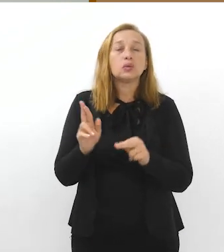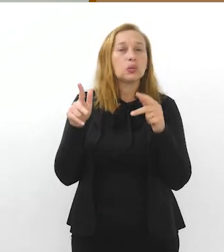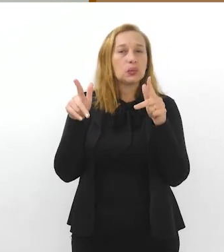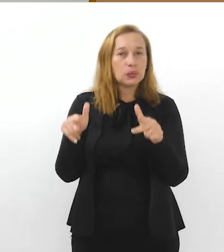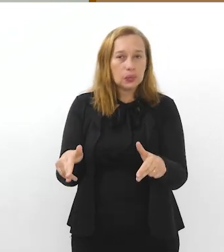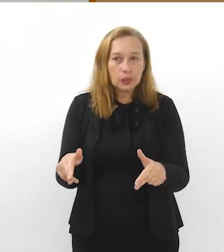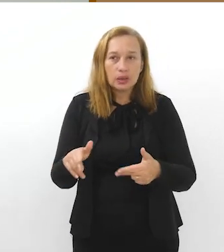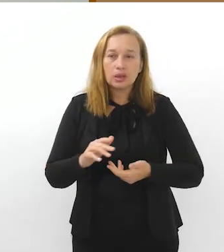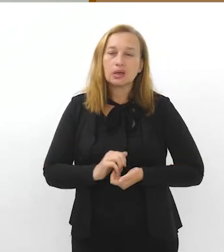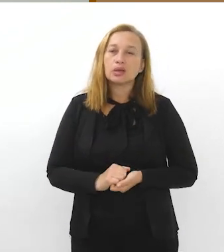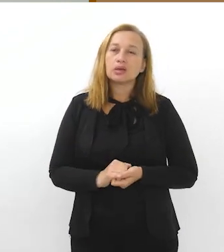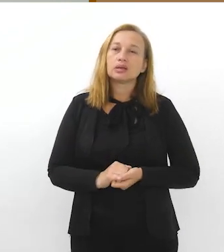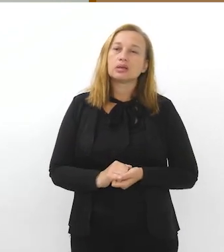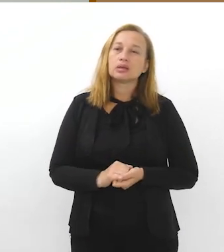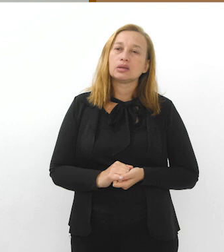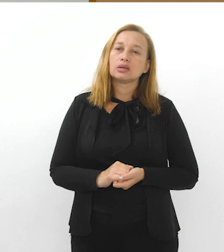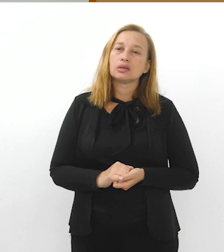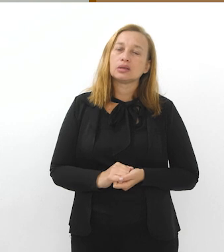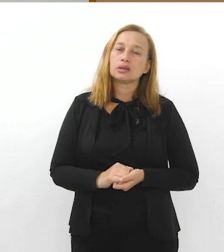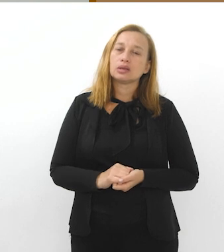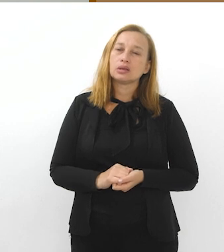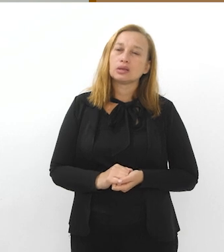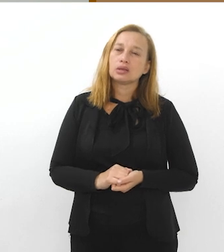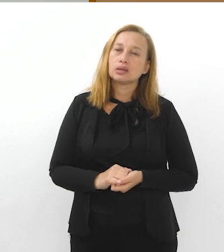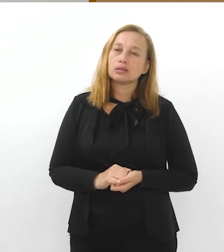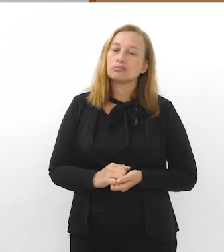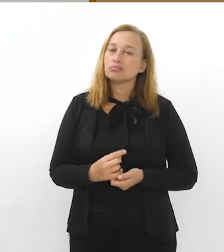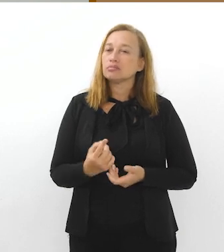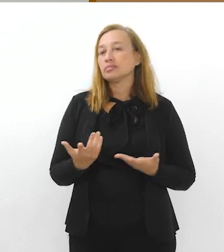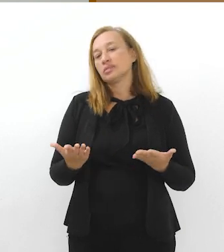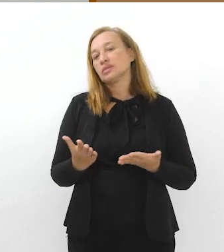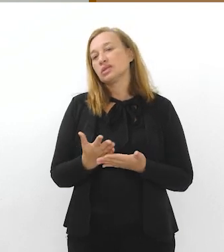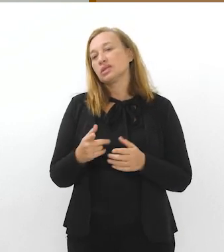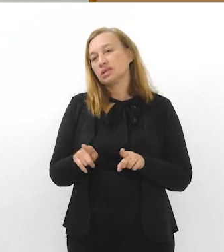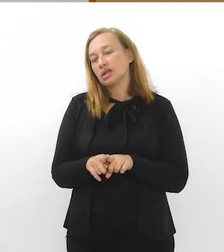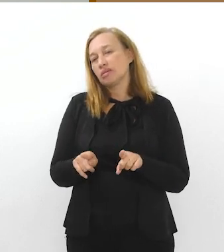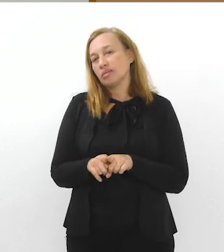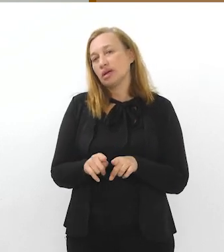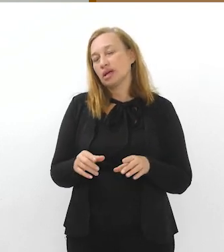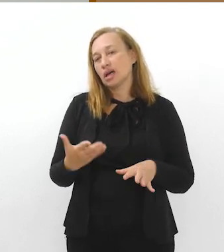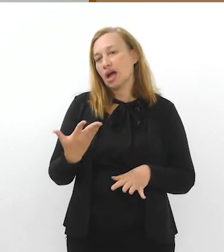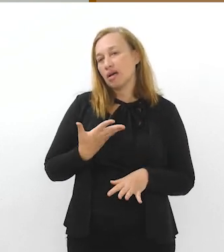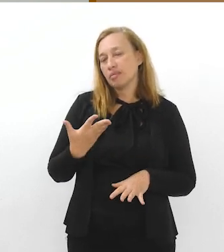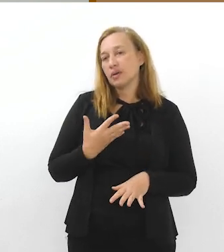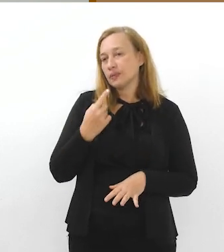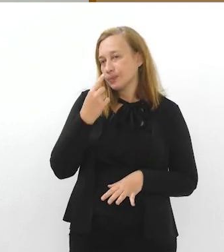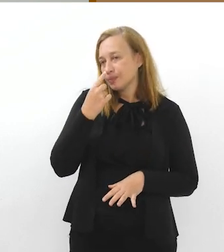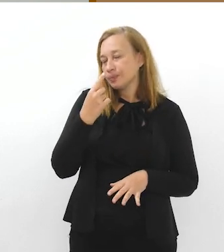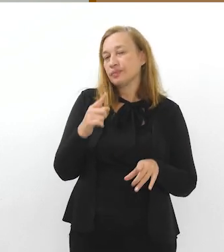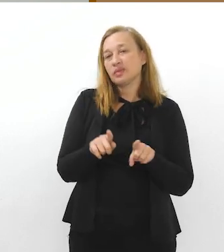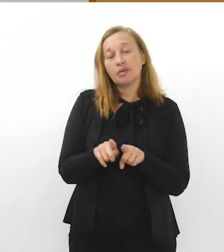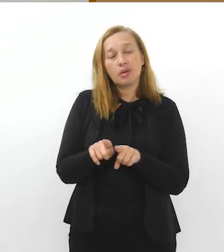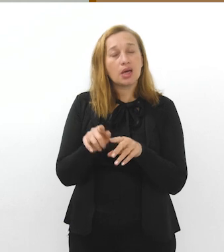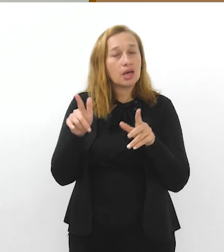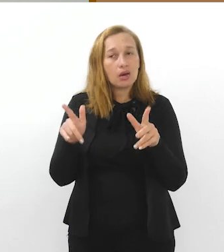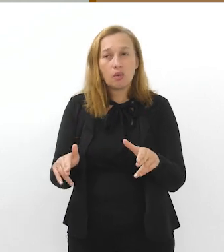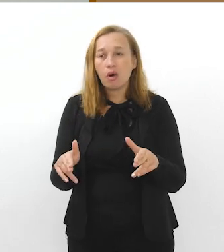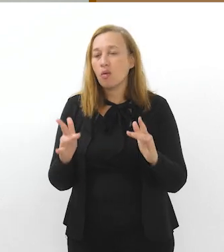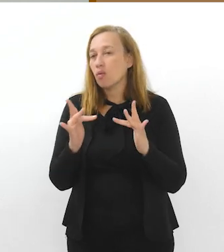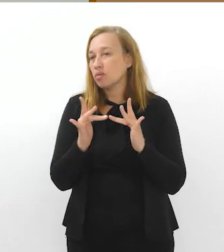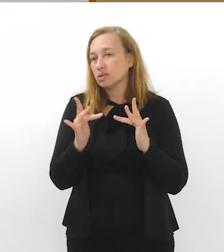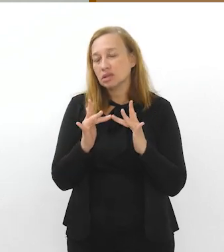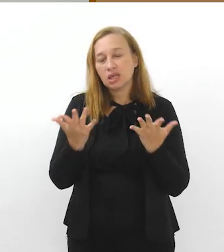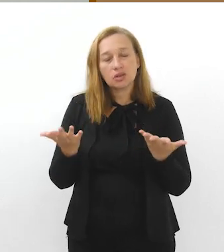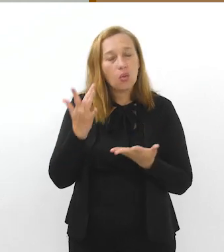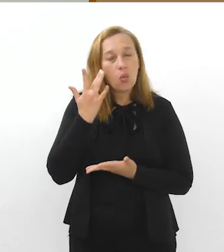sem perceber, a hora que você vê, você já está. Então, assim, a relação é a mesma, né? A parte mais